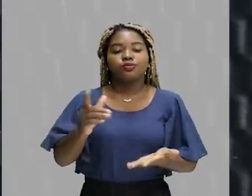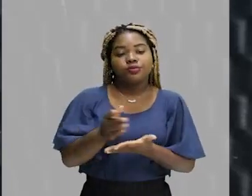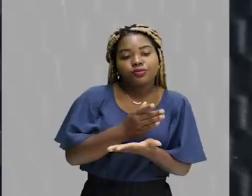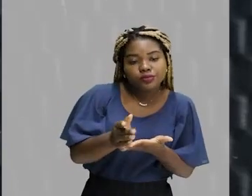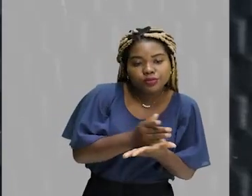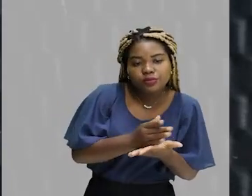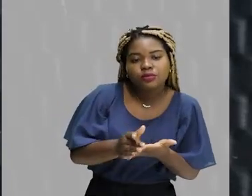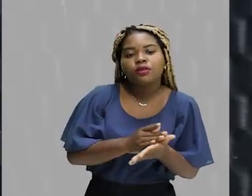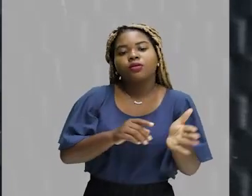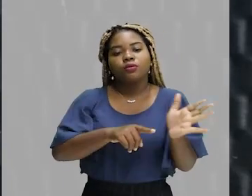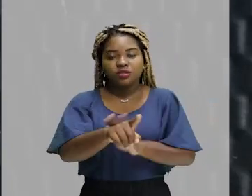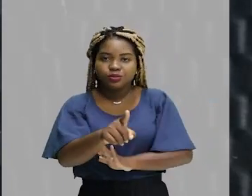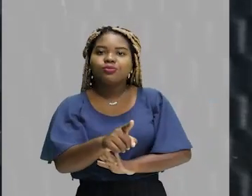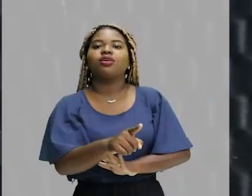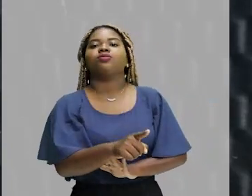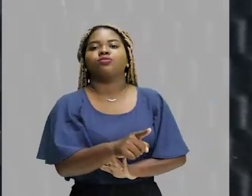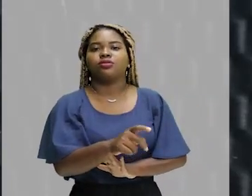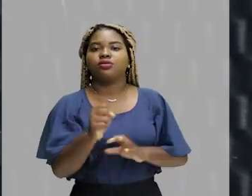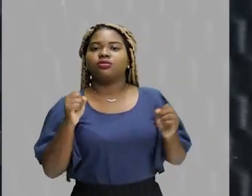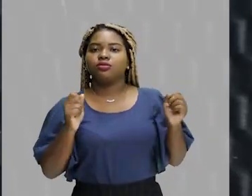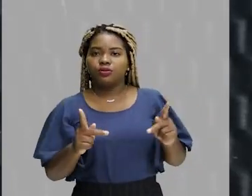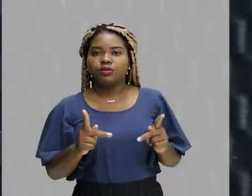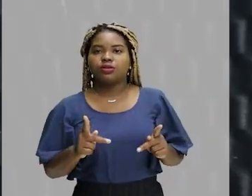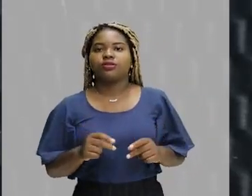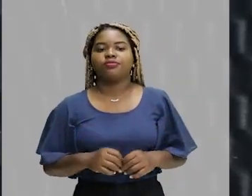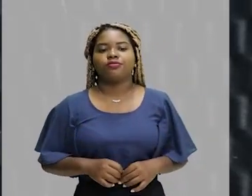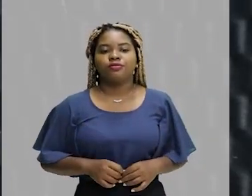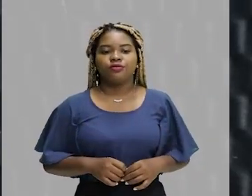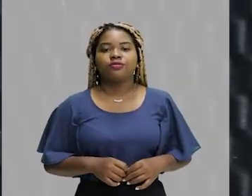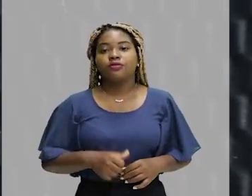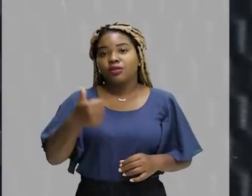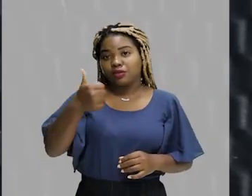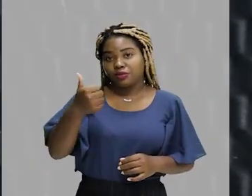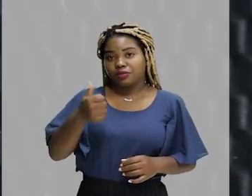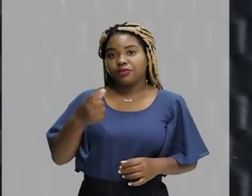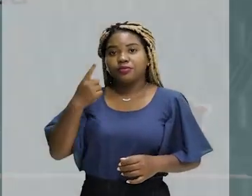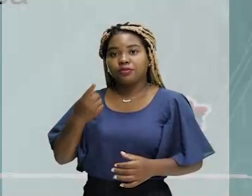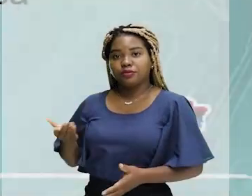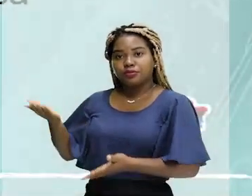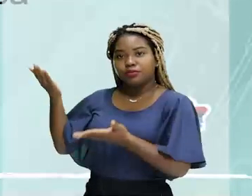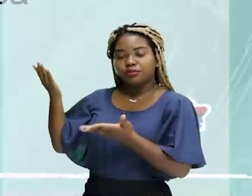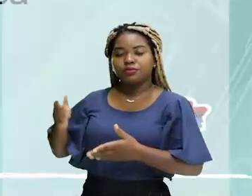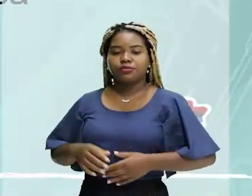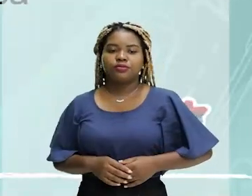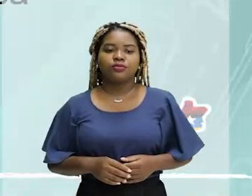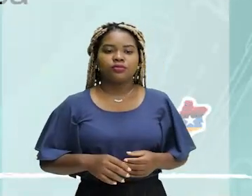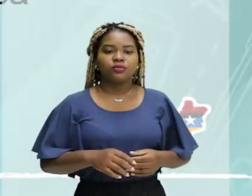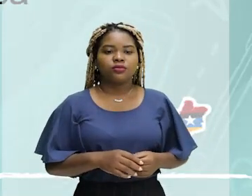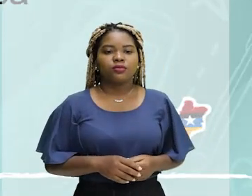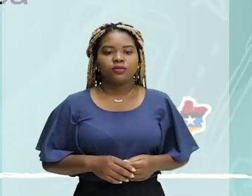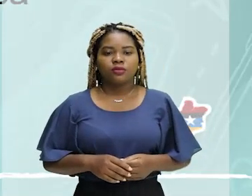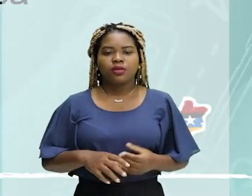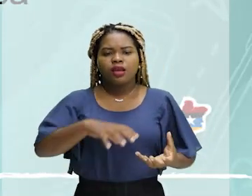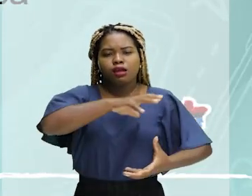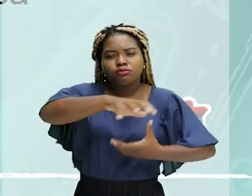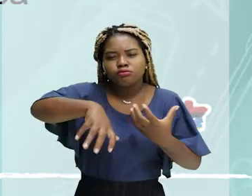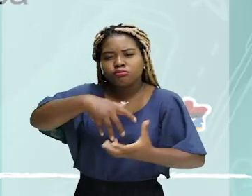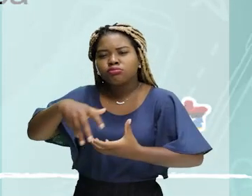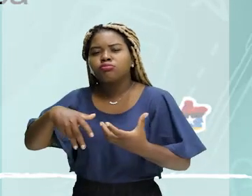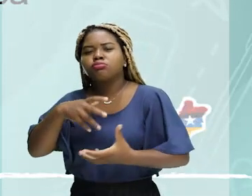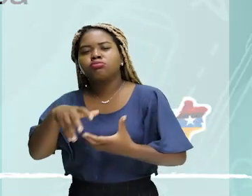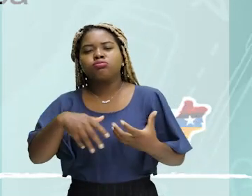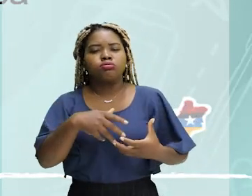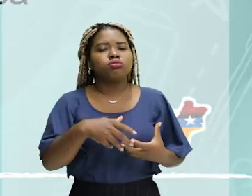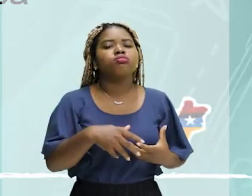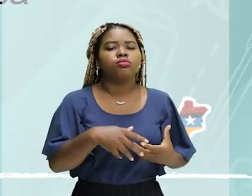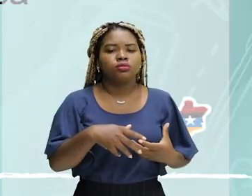para raciocinar sobre esta relação tecnologia e trabalho. Olha essa primeira questão. A revolução responsável pela mudança na